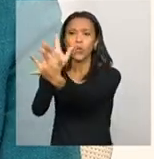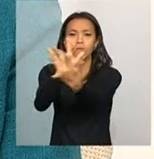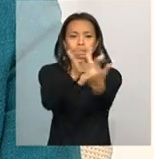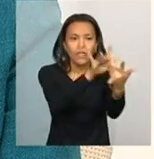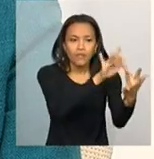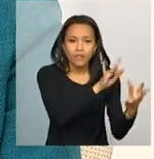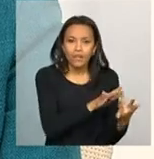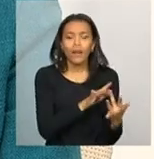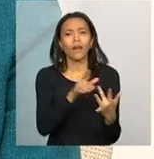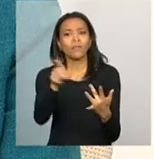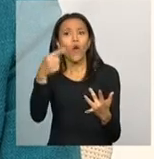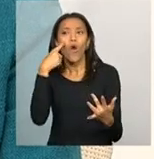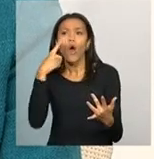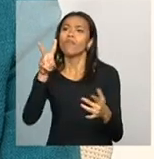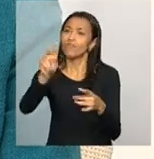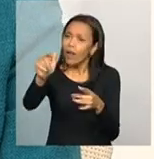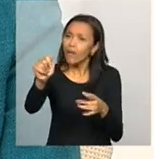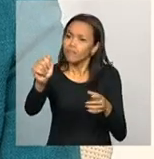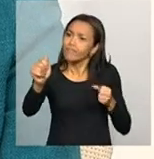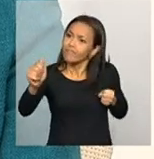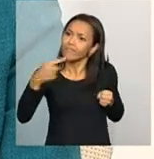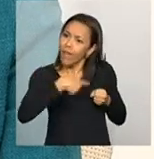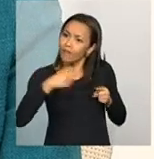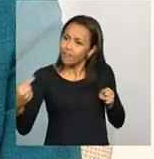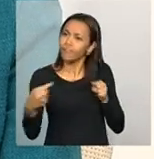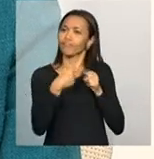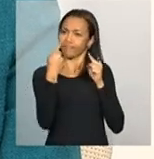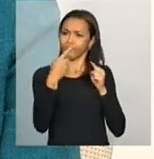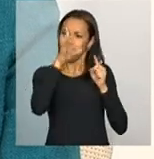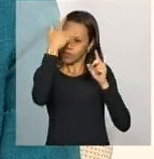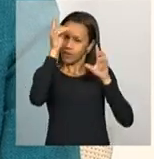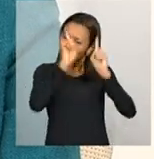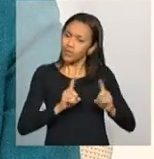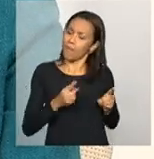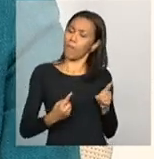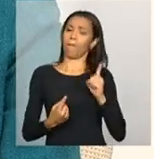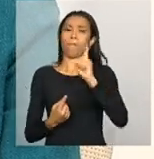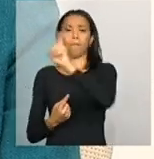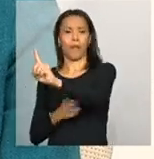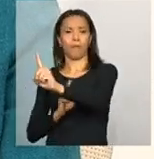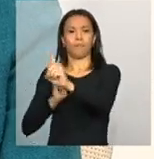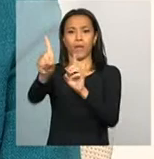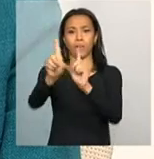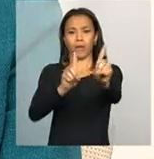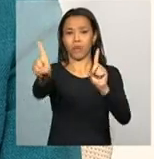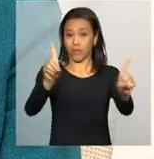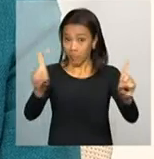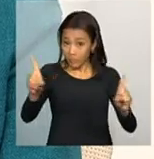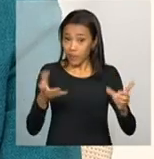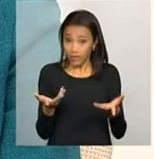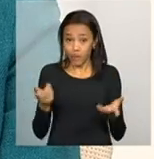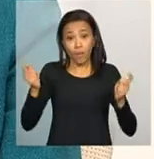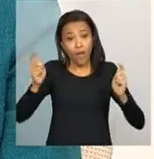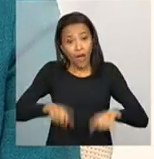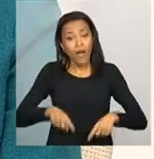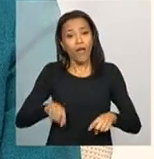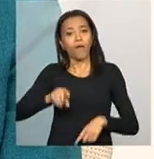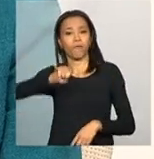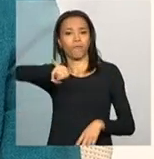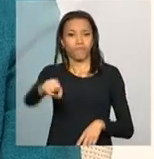ofertantes aquelas ofertas que se considerem mais apropriadas ou para as quais se enxergue uma possibilidade de